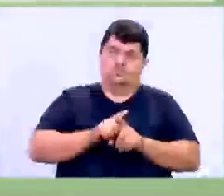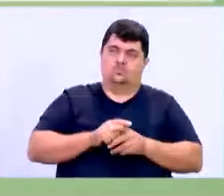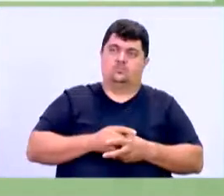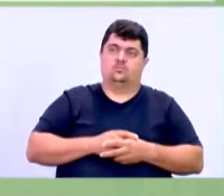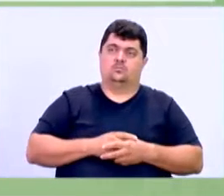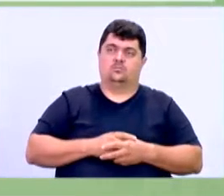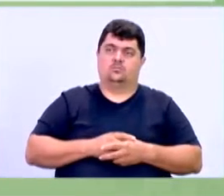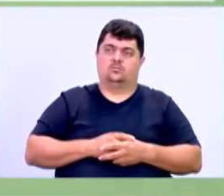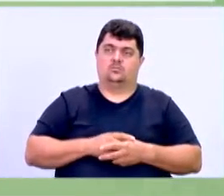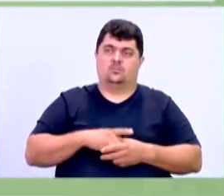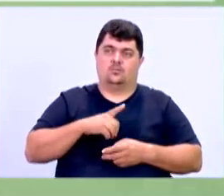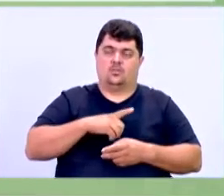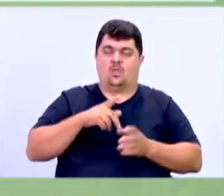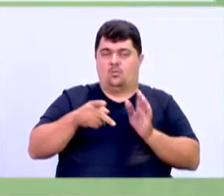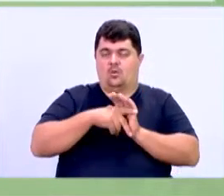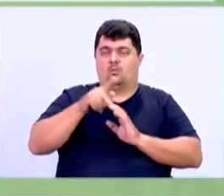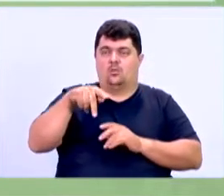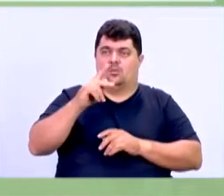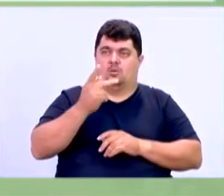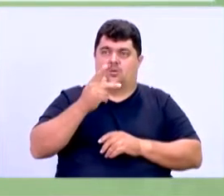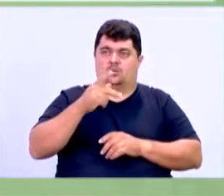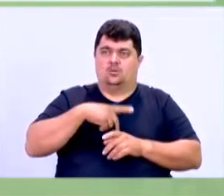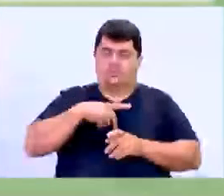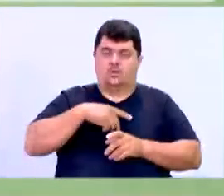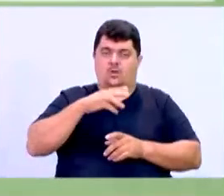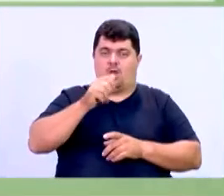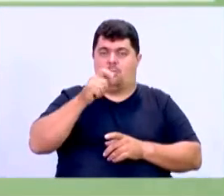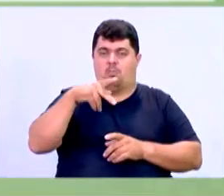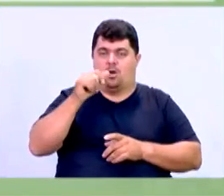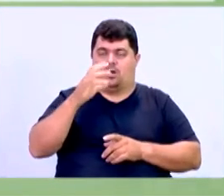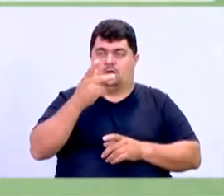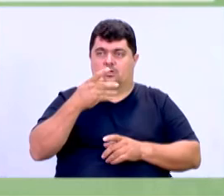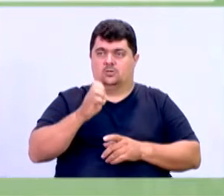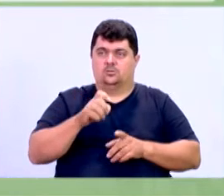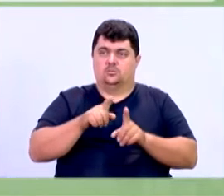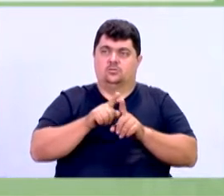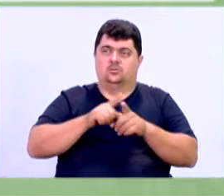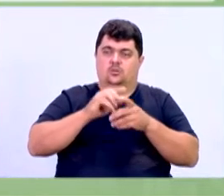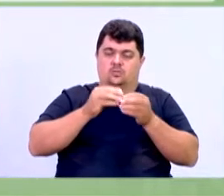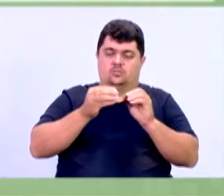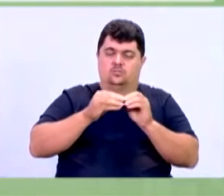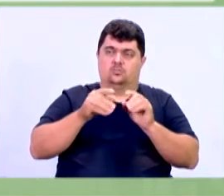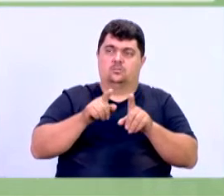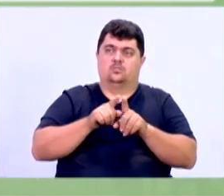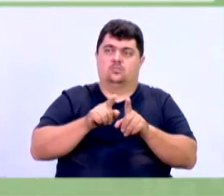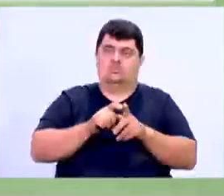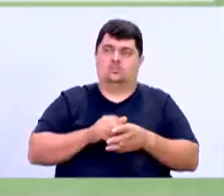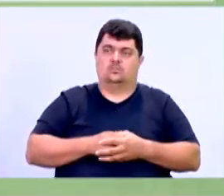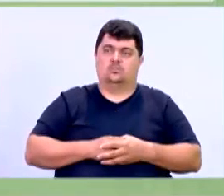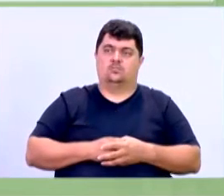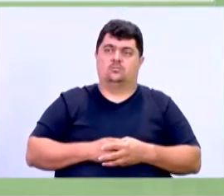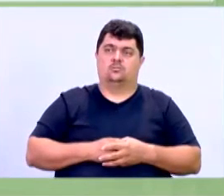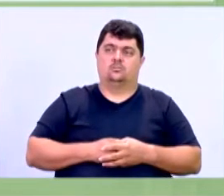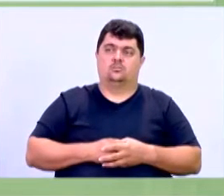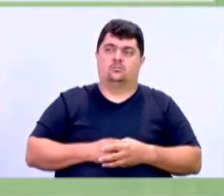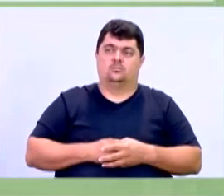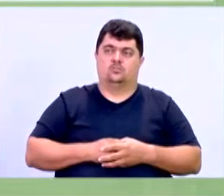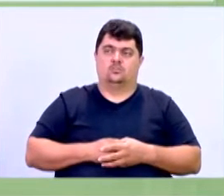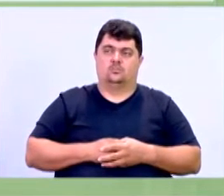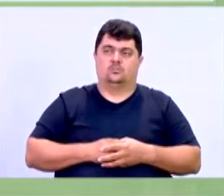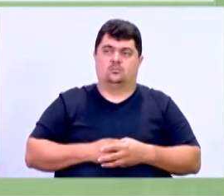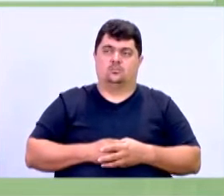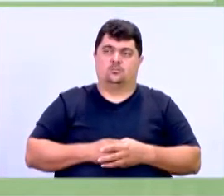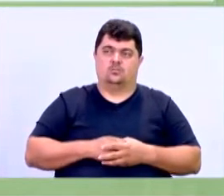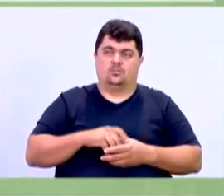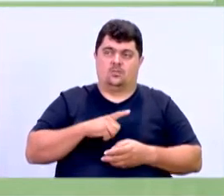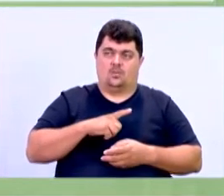mecanismo PHP, um servidor web e um servidor de banco de dados, que é o que eu disse. Então é importantíssimo que